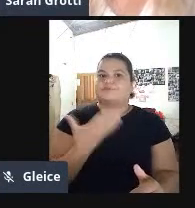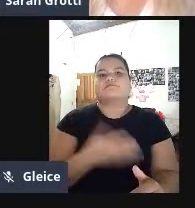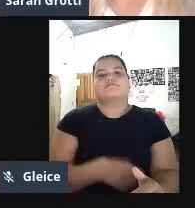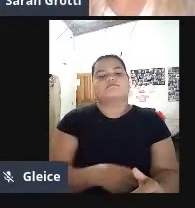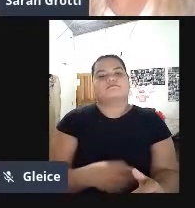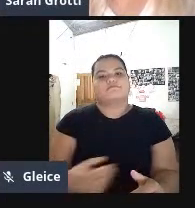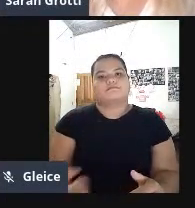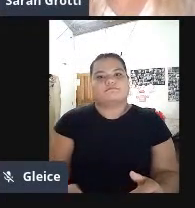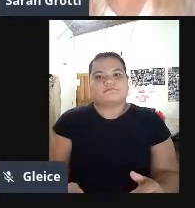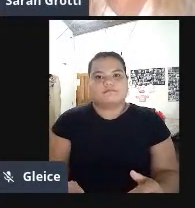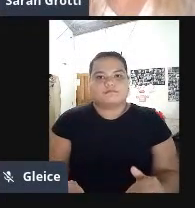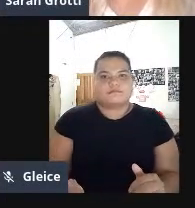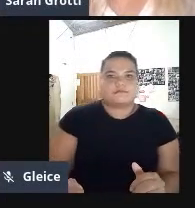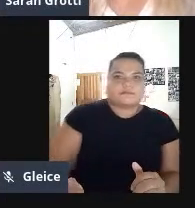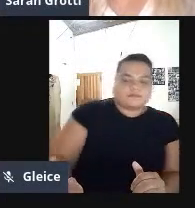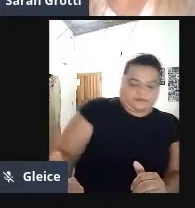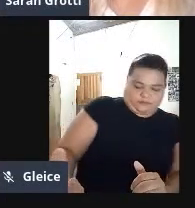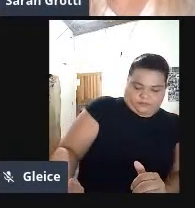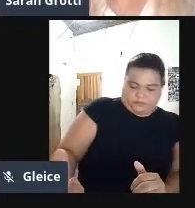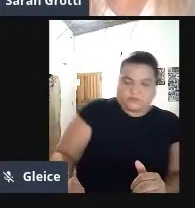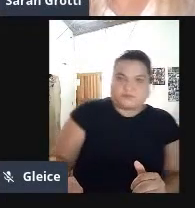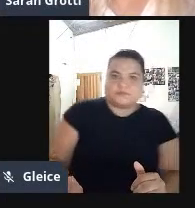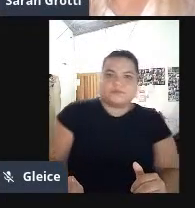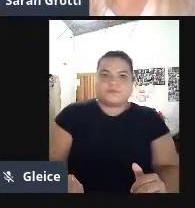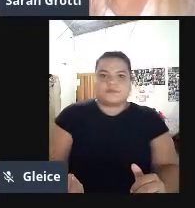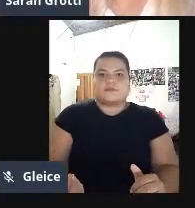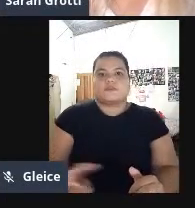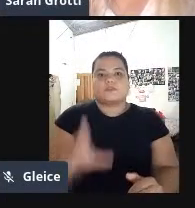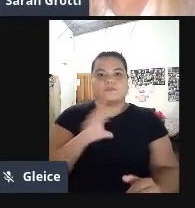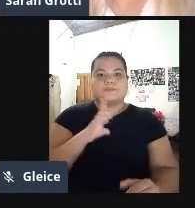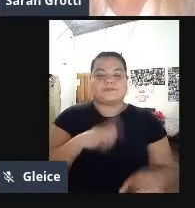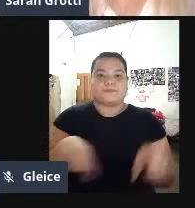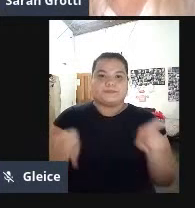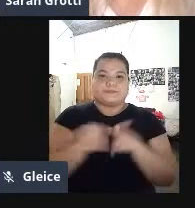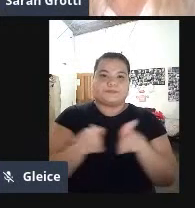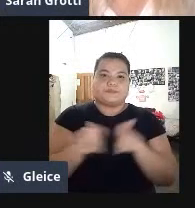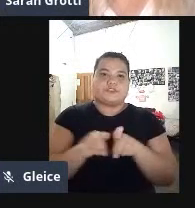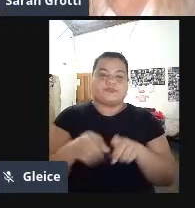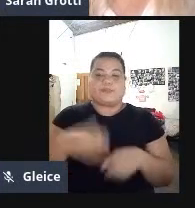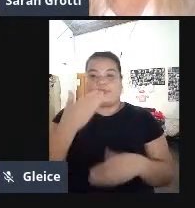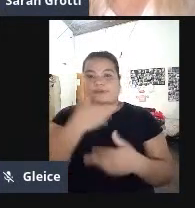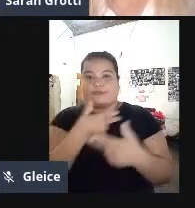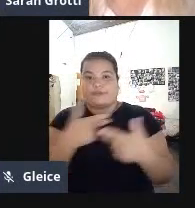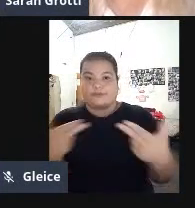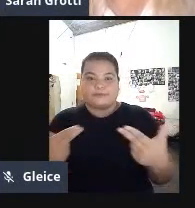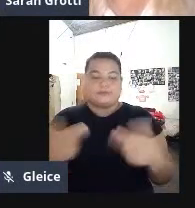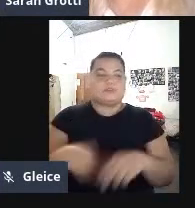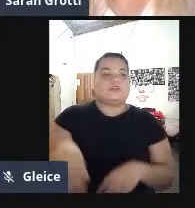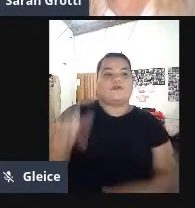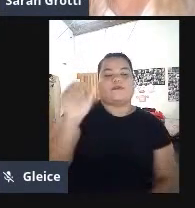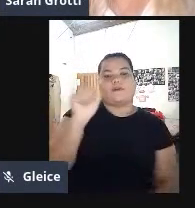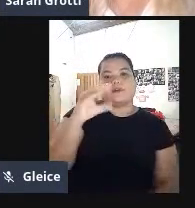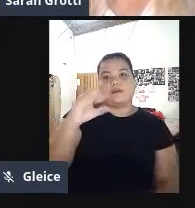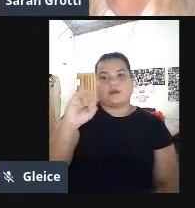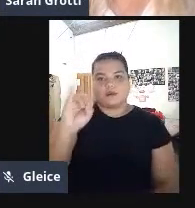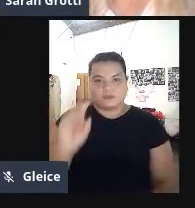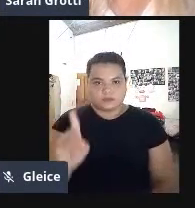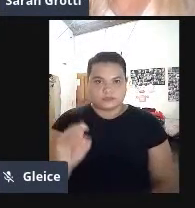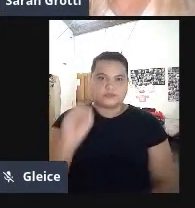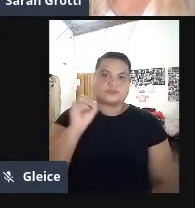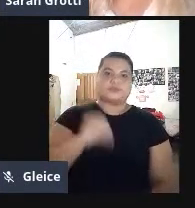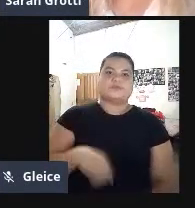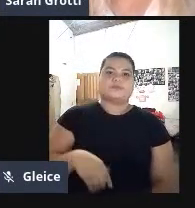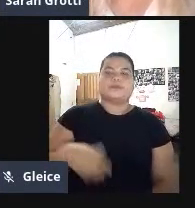Outros potencializadores, né, que a gente usa também, frutose, ácido lático. Ácido lático vem muito de